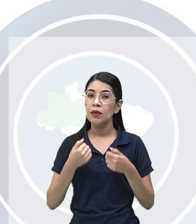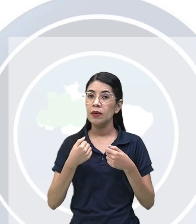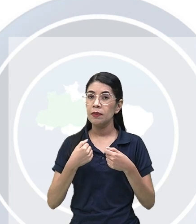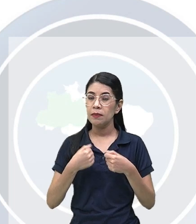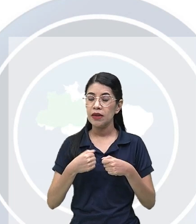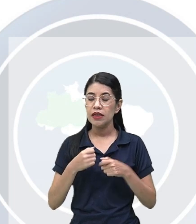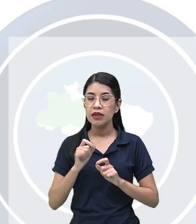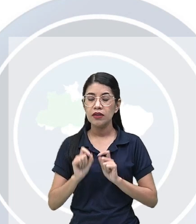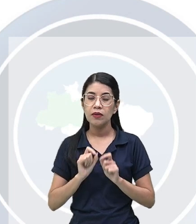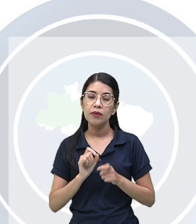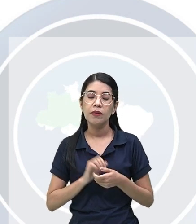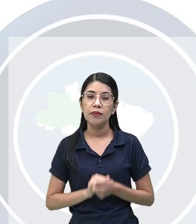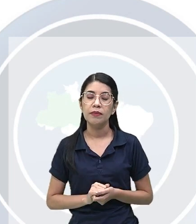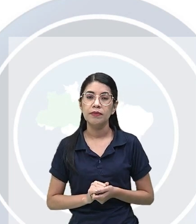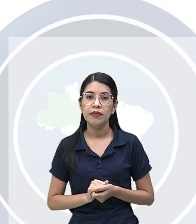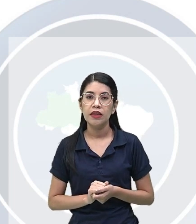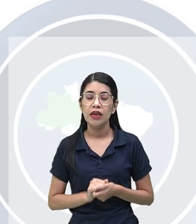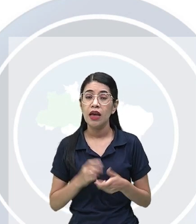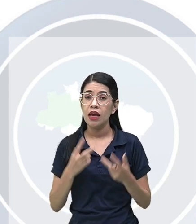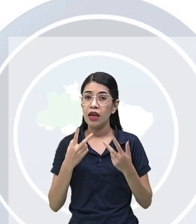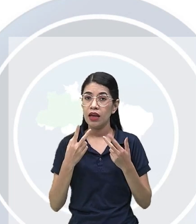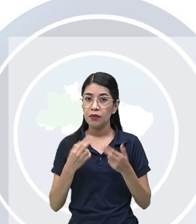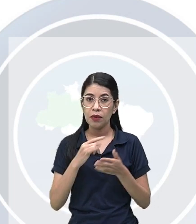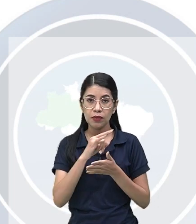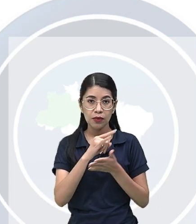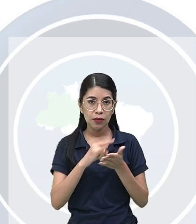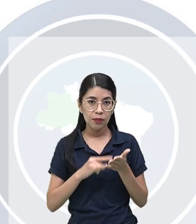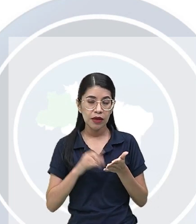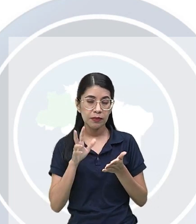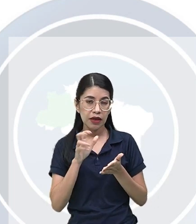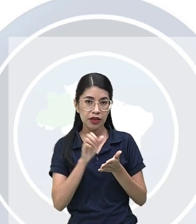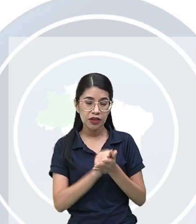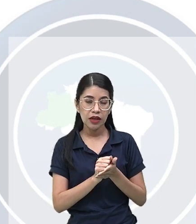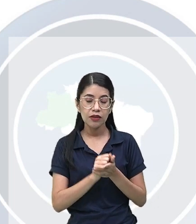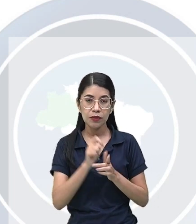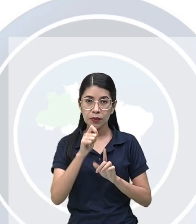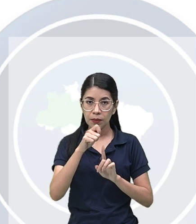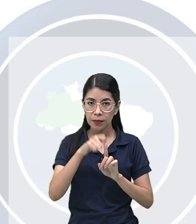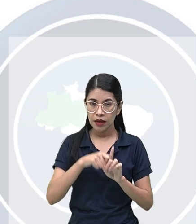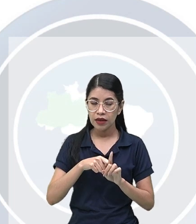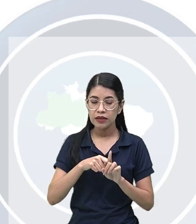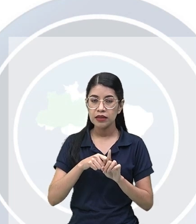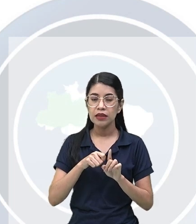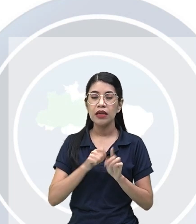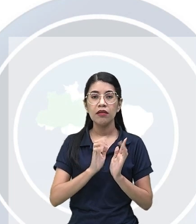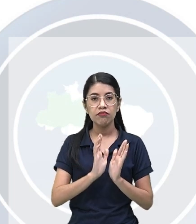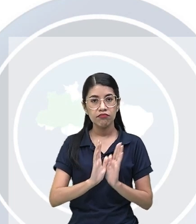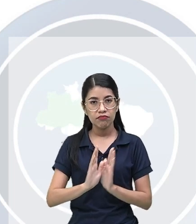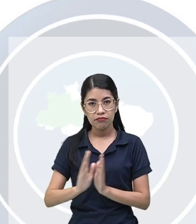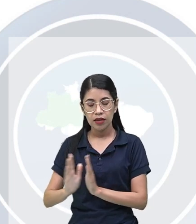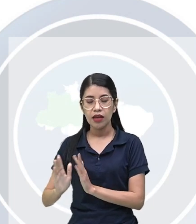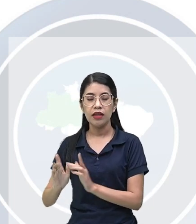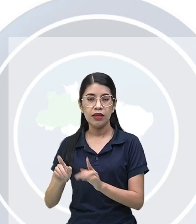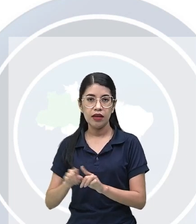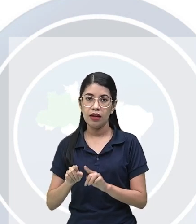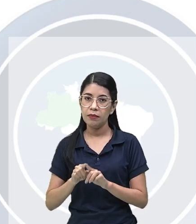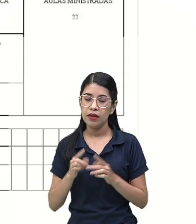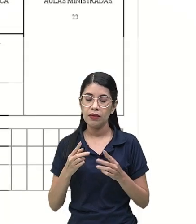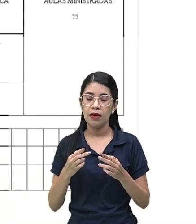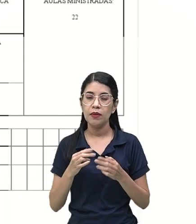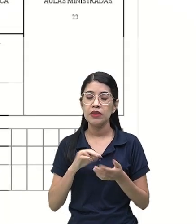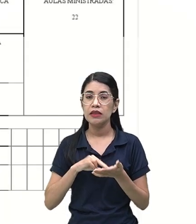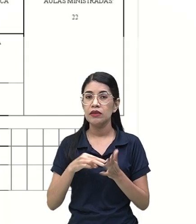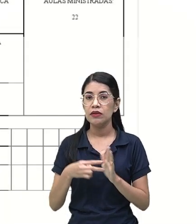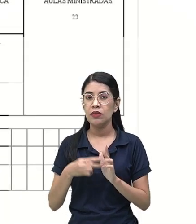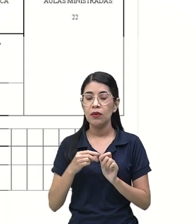Nesse caso, deve-se usar a mesma ficha do registro do mês e assim sucessivamente, ou seja... A ficha de frequência